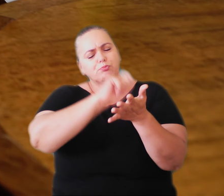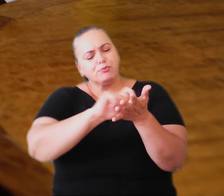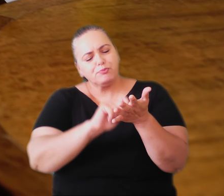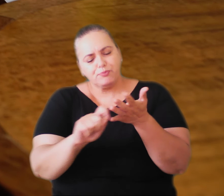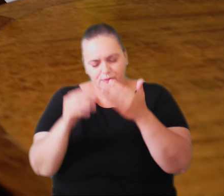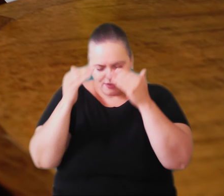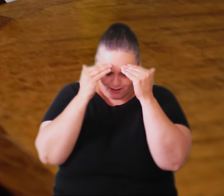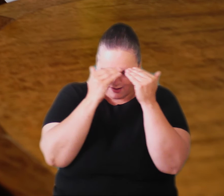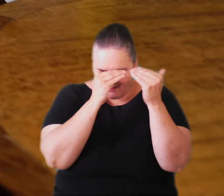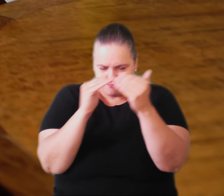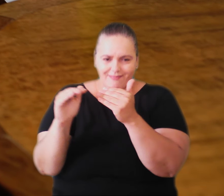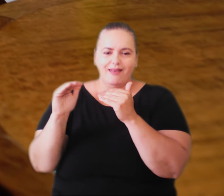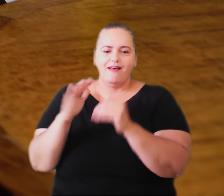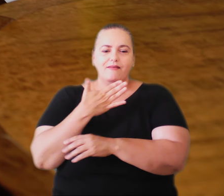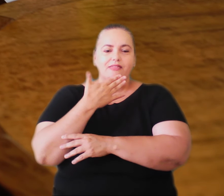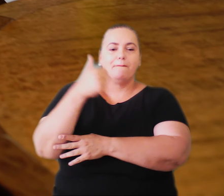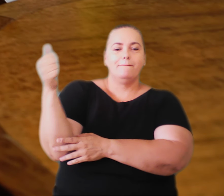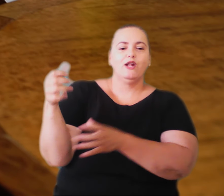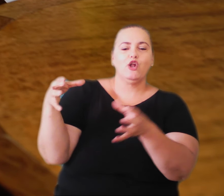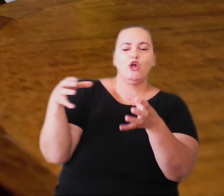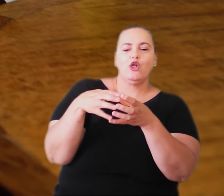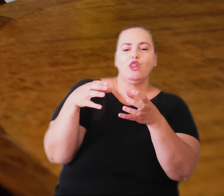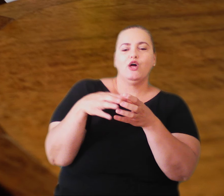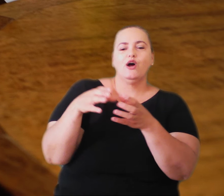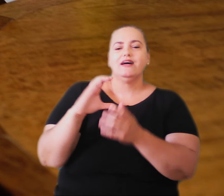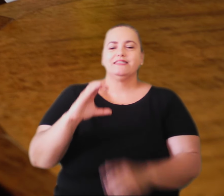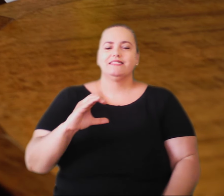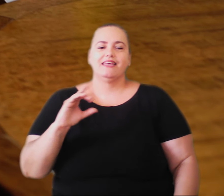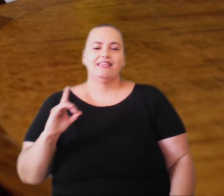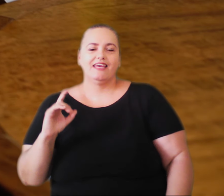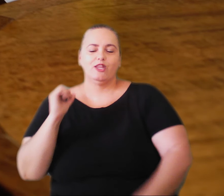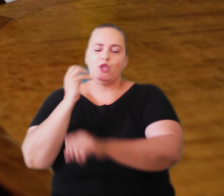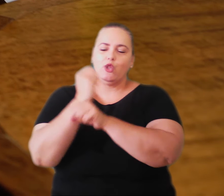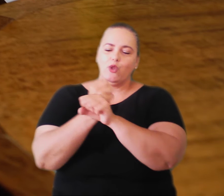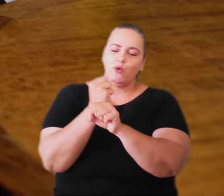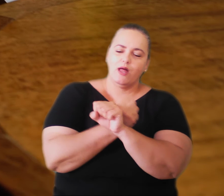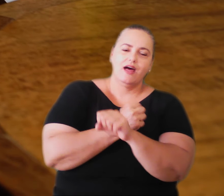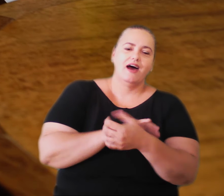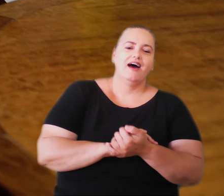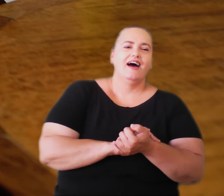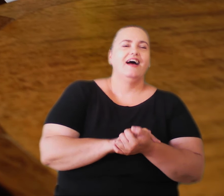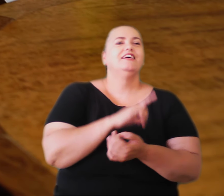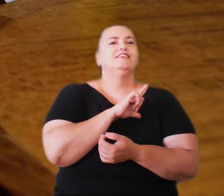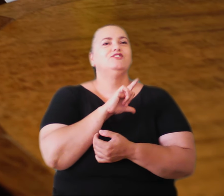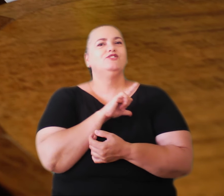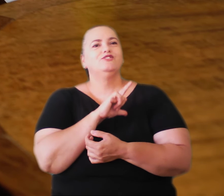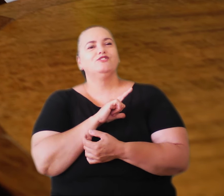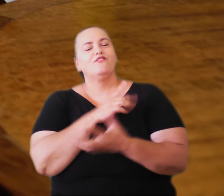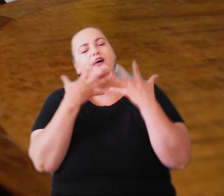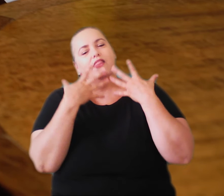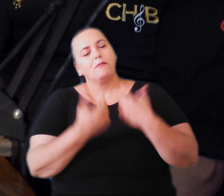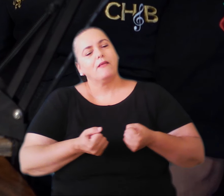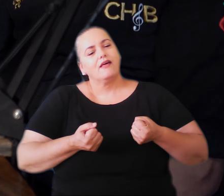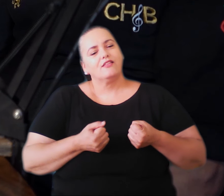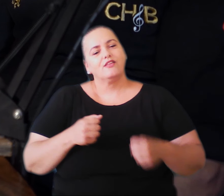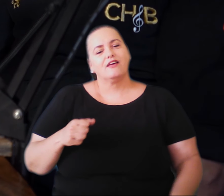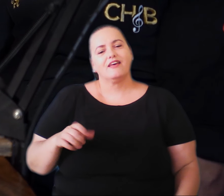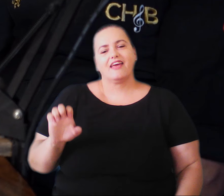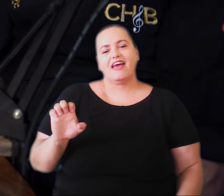respeito, tá, melhor CD do ano, né? Então, tive a graça de receber das mãos do doutor Edson.